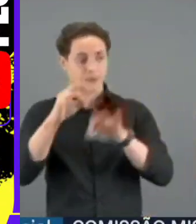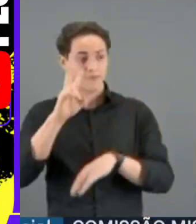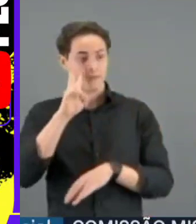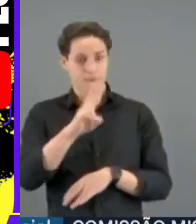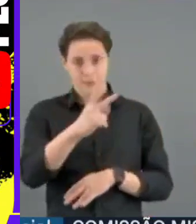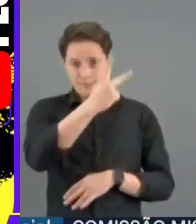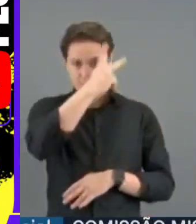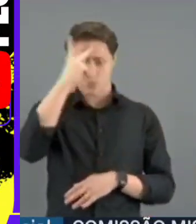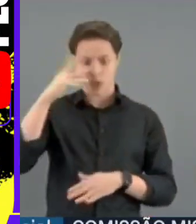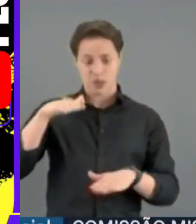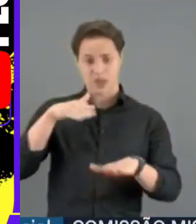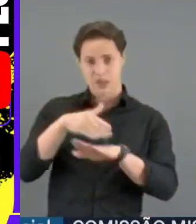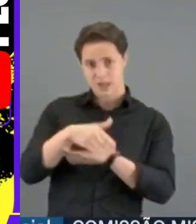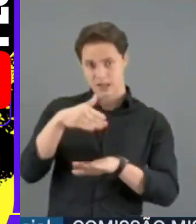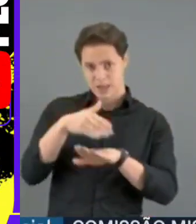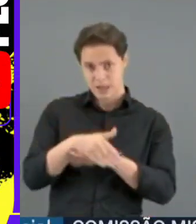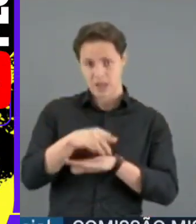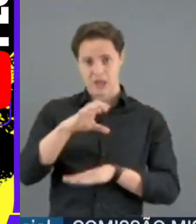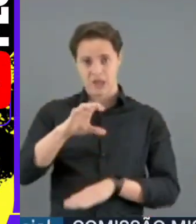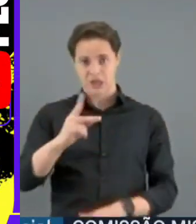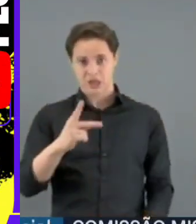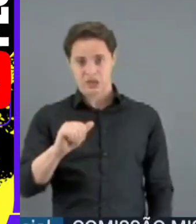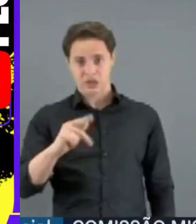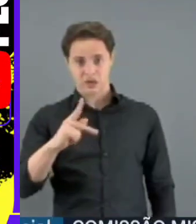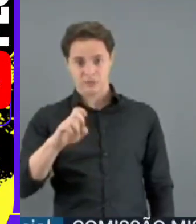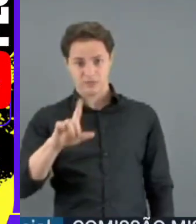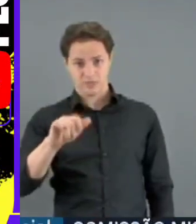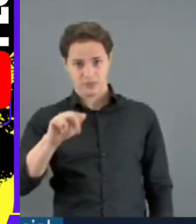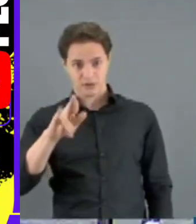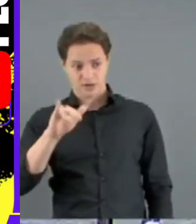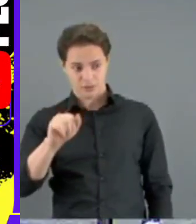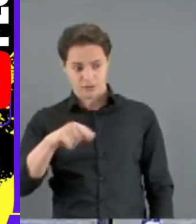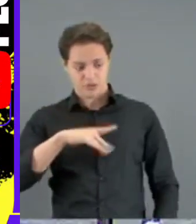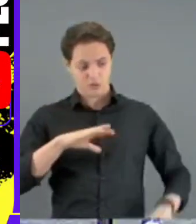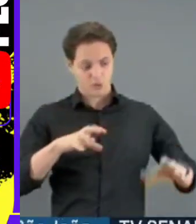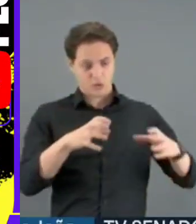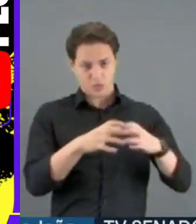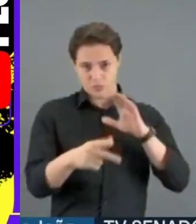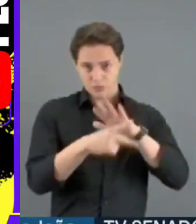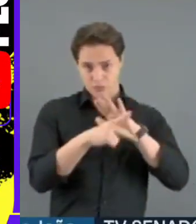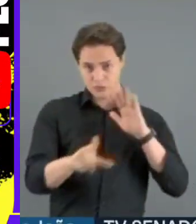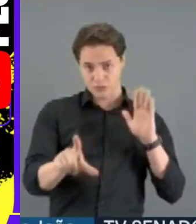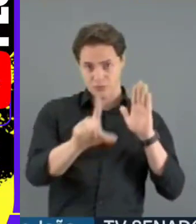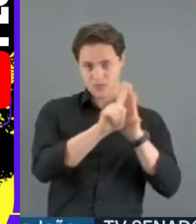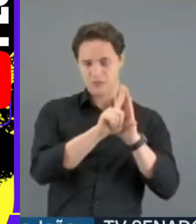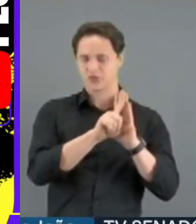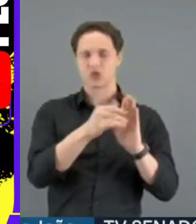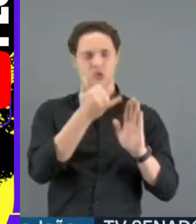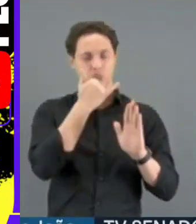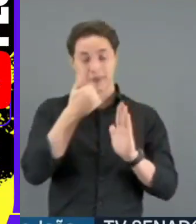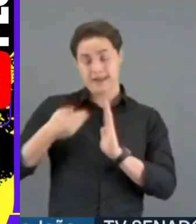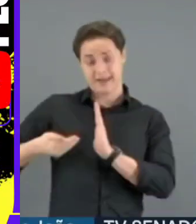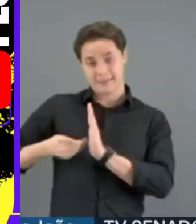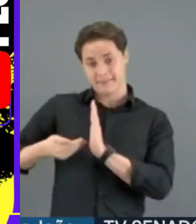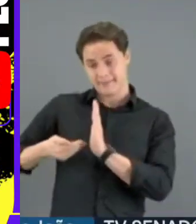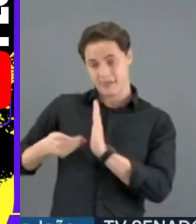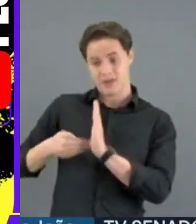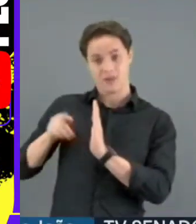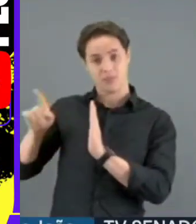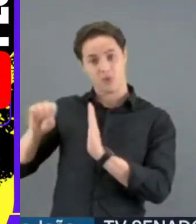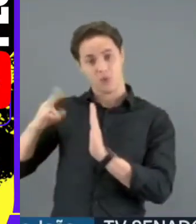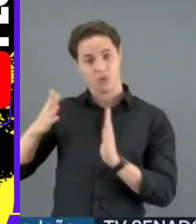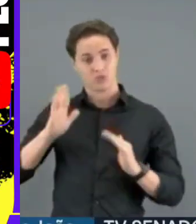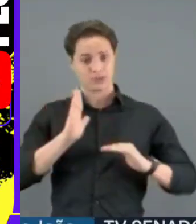manifestantes invadirem a chapelaria, a tropa de choque da Câmara Legislativa, da Câmara dos Deputados ou do